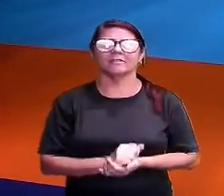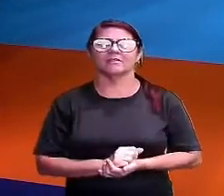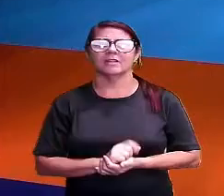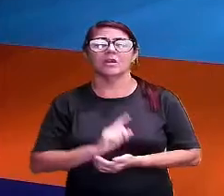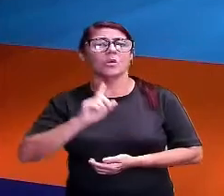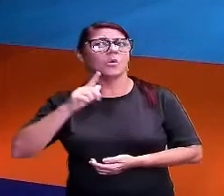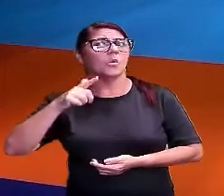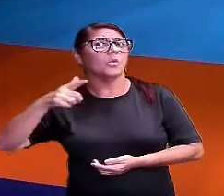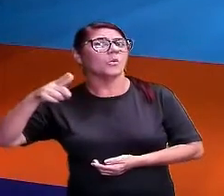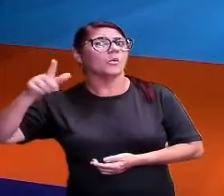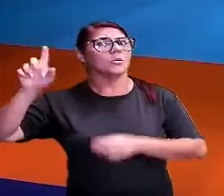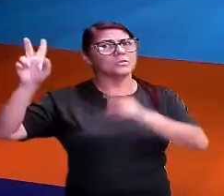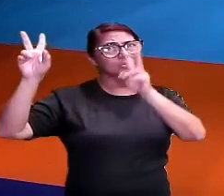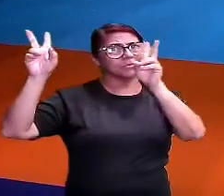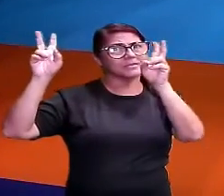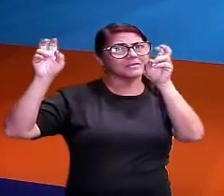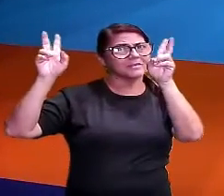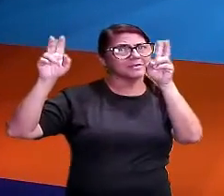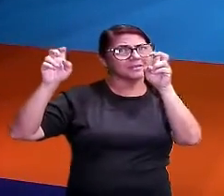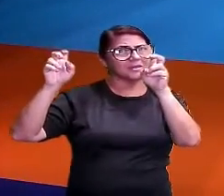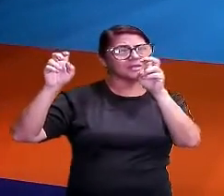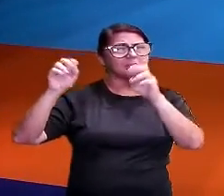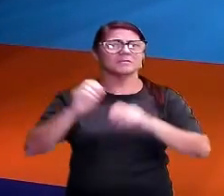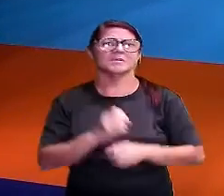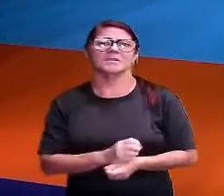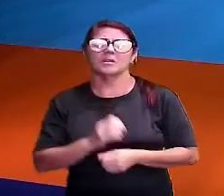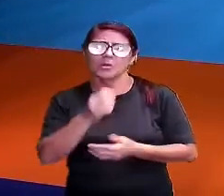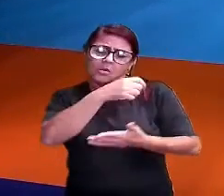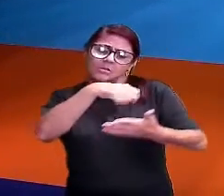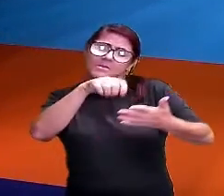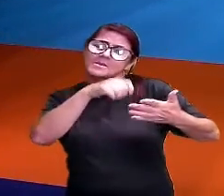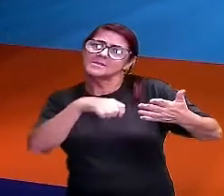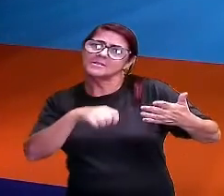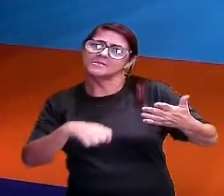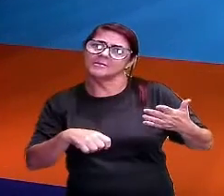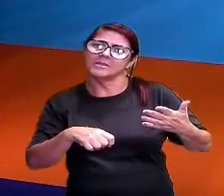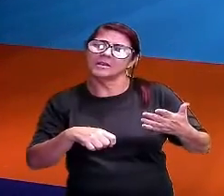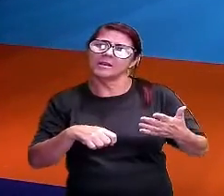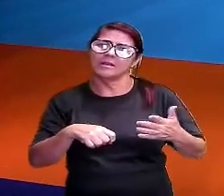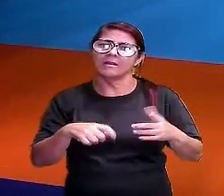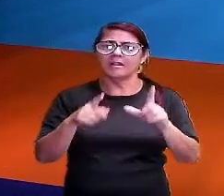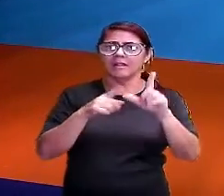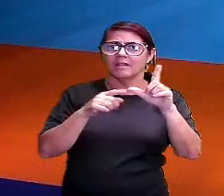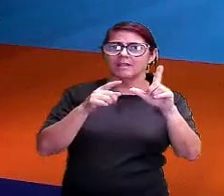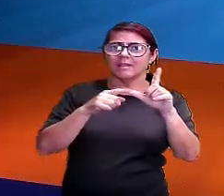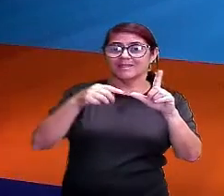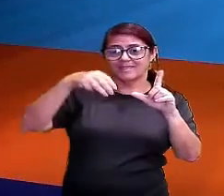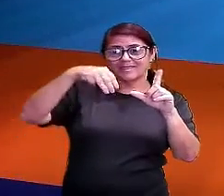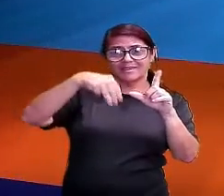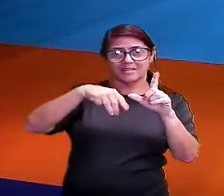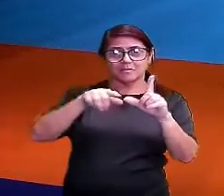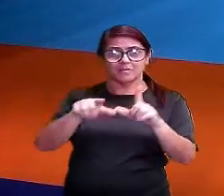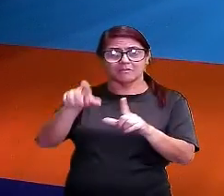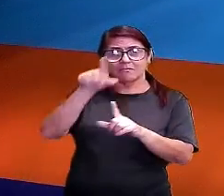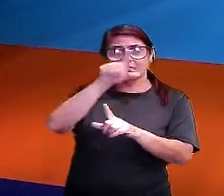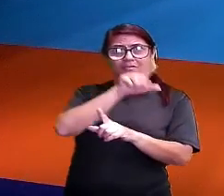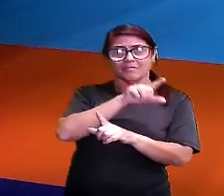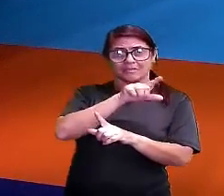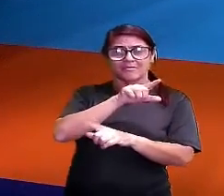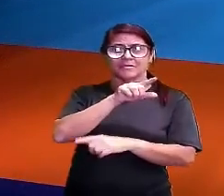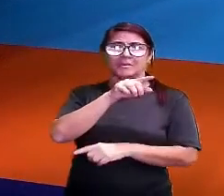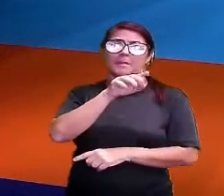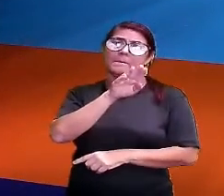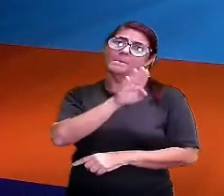outro tema, outro assunto ortográfico, que é o ortografia da letrinha M antes do P e do